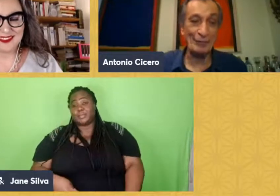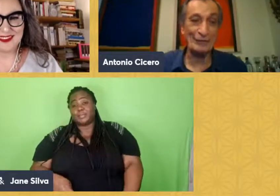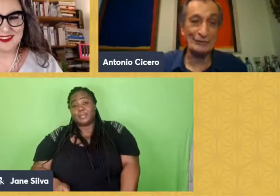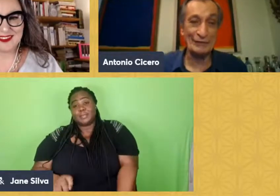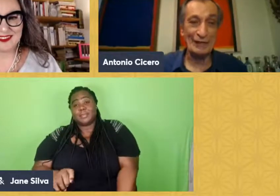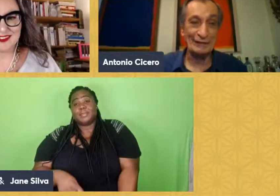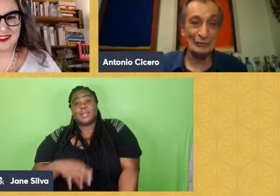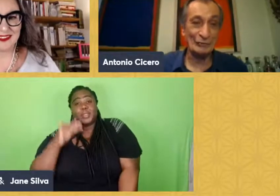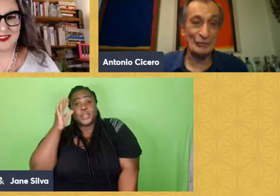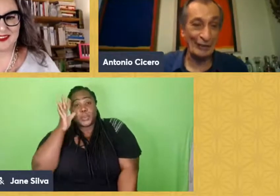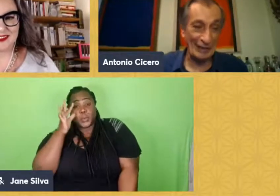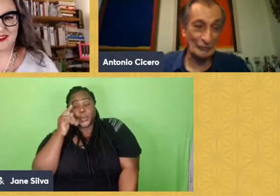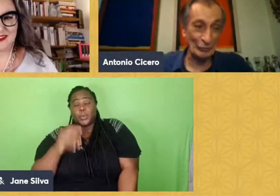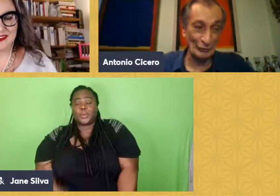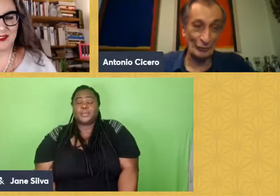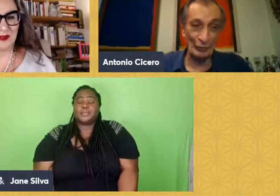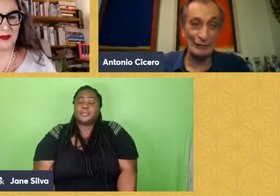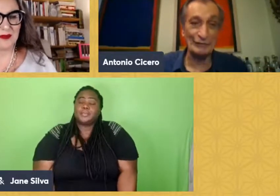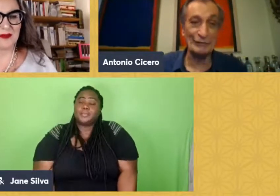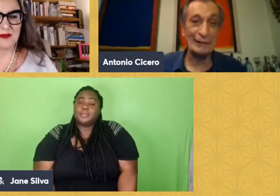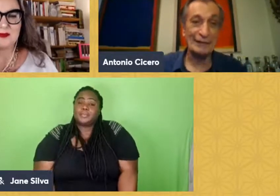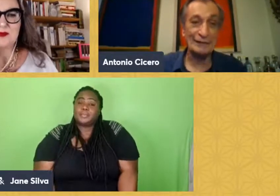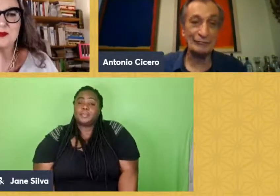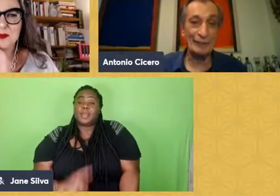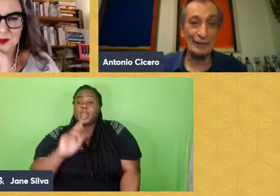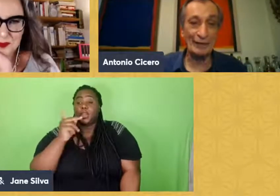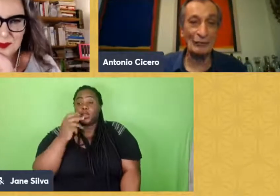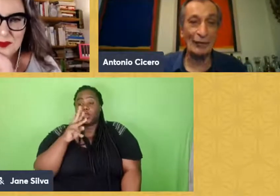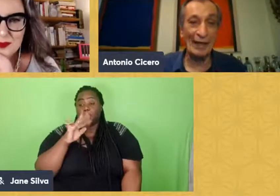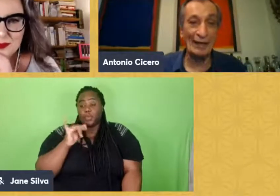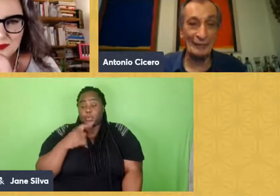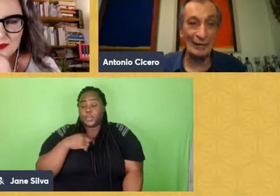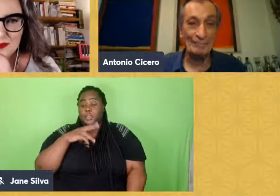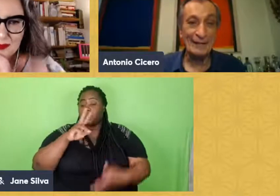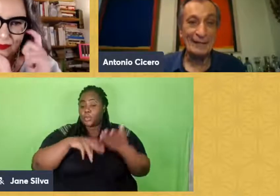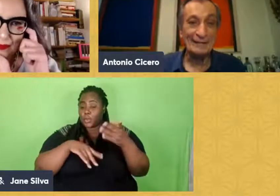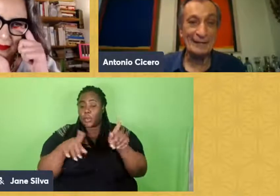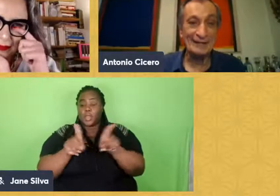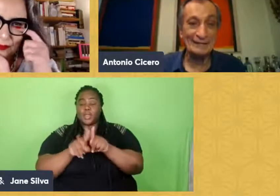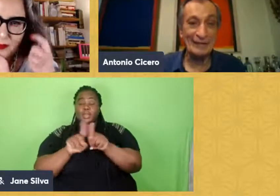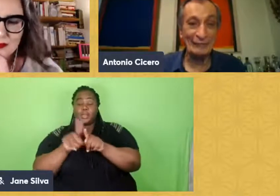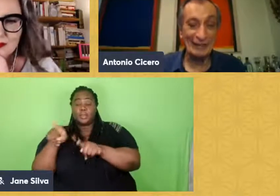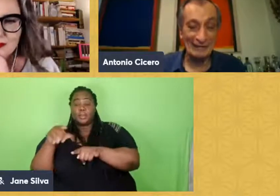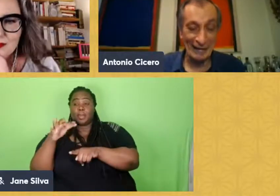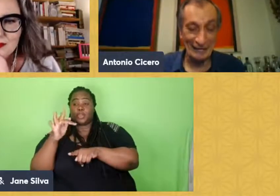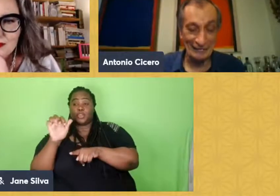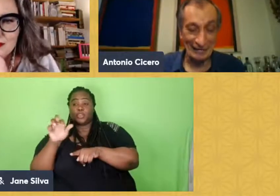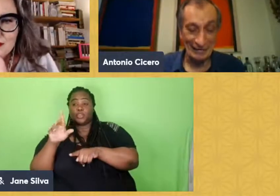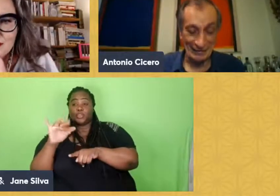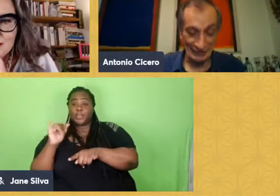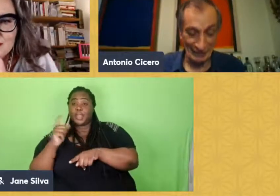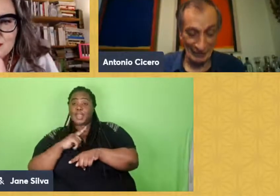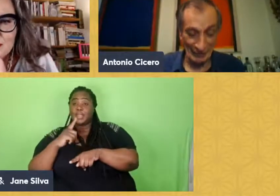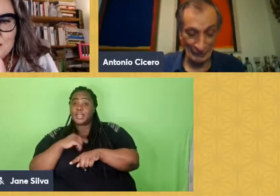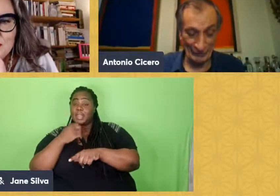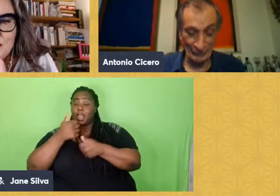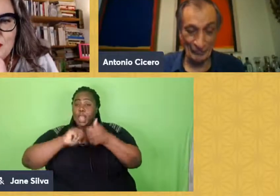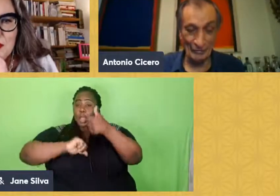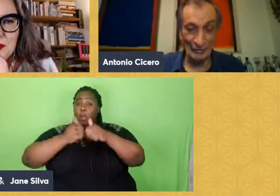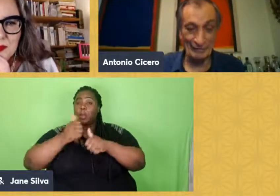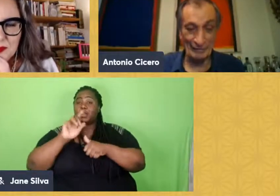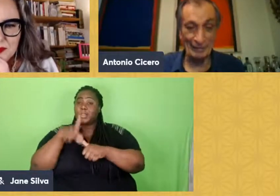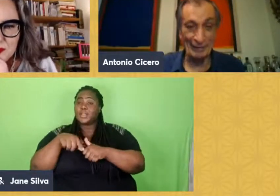os poemas tanto de Horácio quanto o que eu li de Ferreira Goulart, não é? Tem essa qualidade, o que é uma